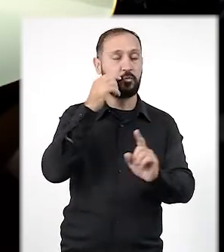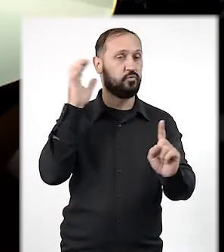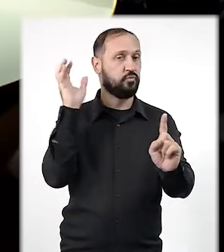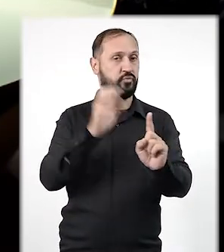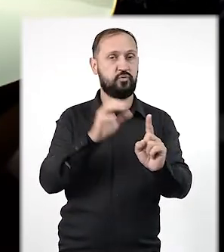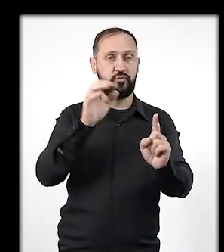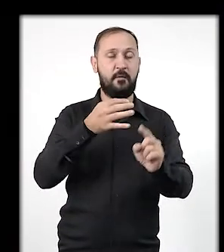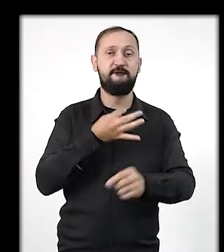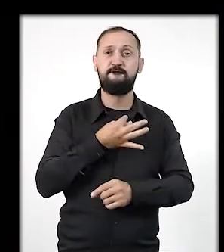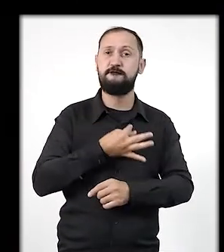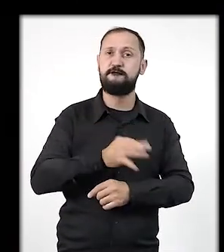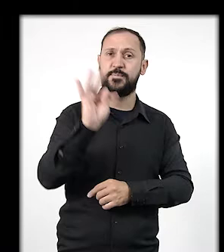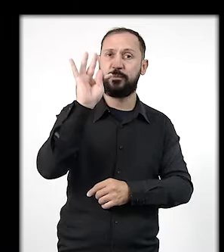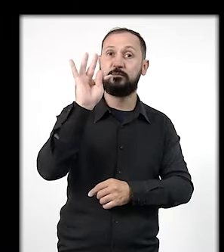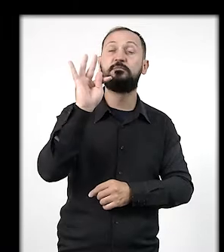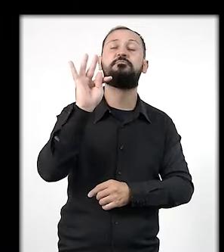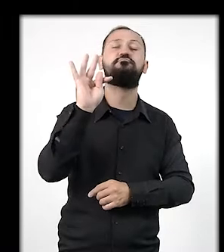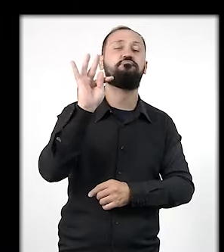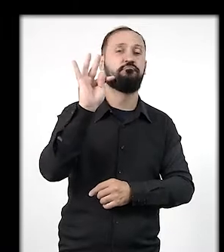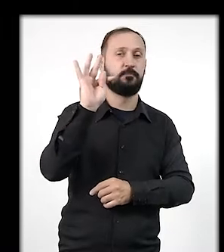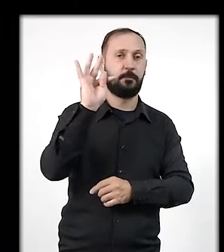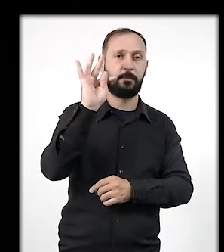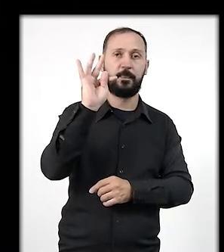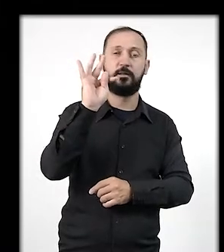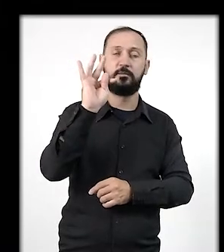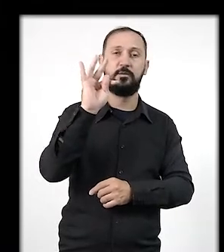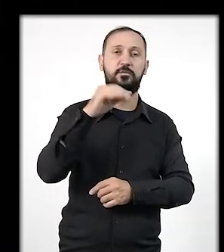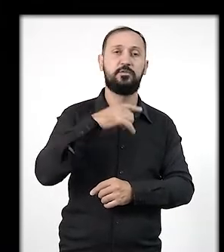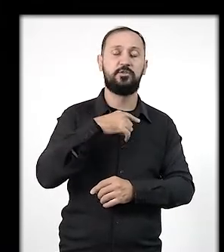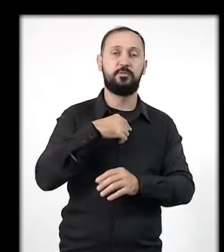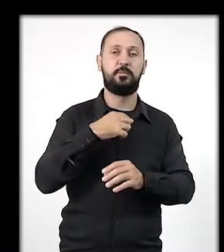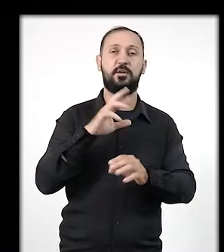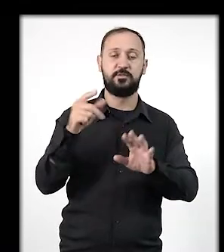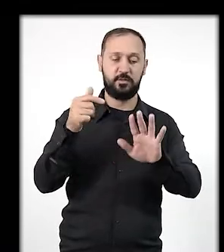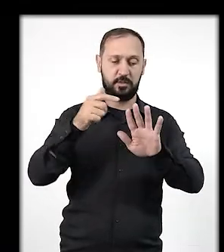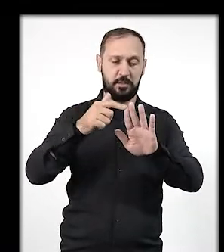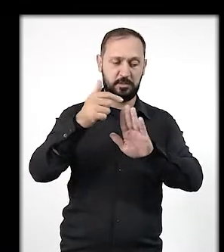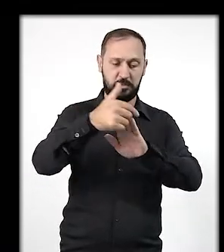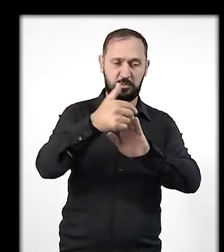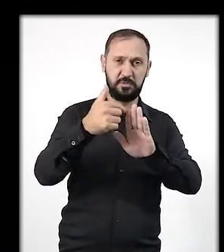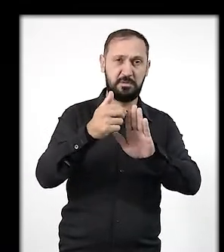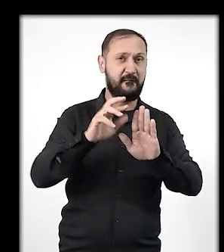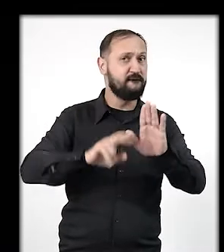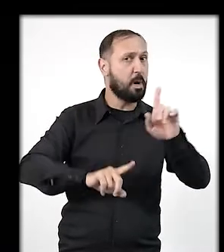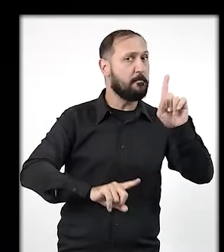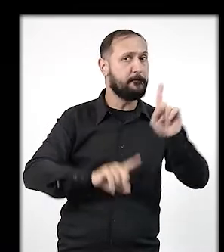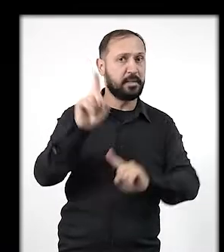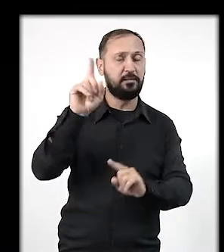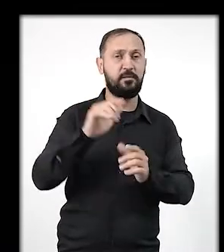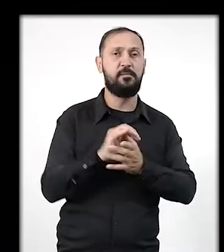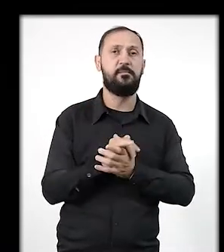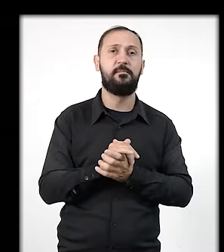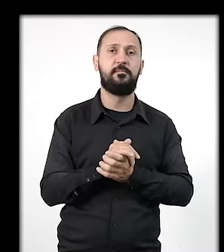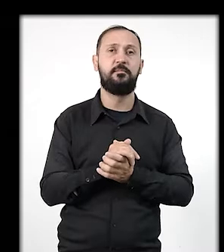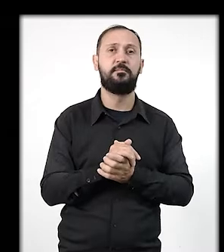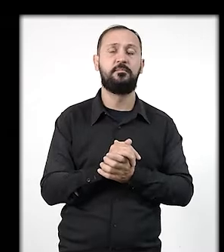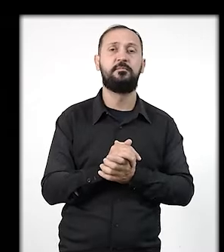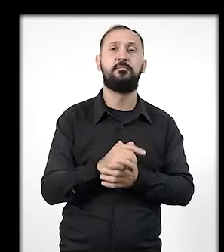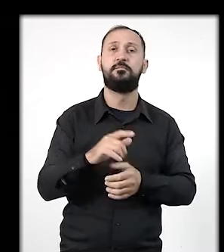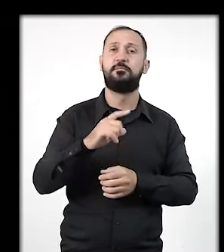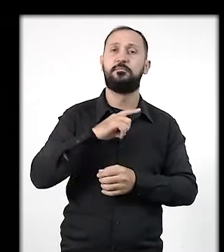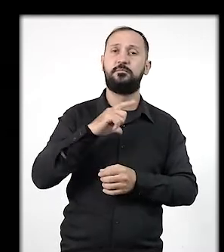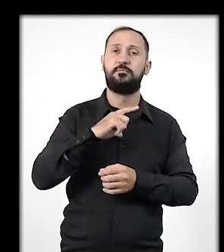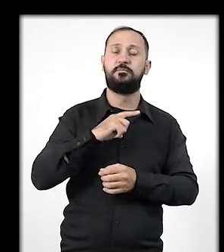altamente expostas à testosterona, né? Ou seja, tinha uma diferença na medida dos dedos muito significativa,